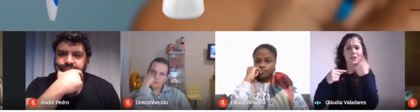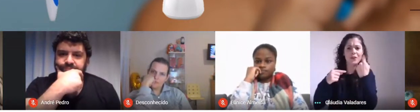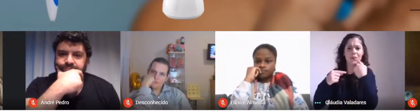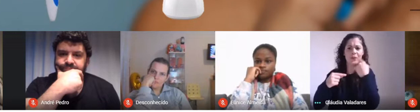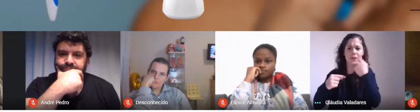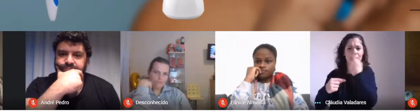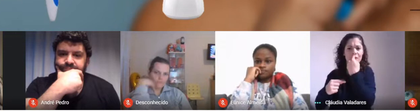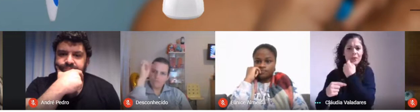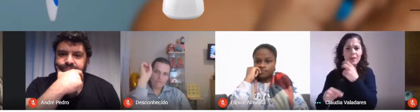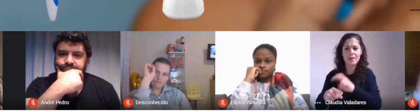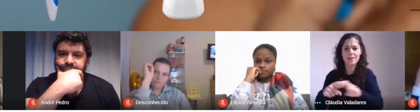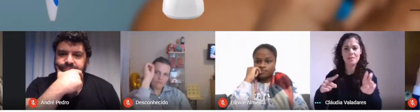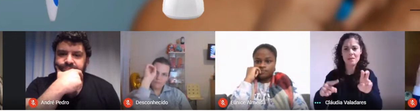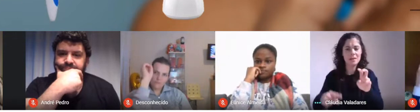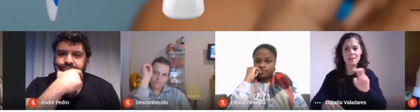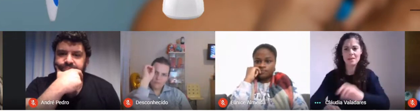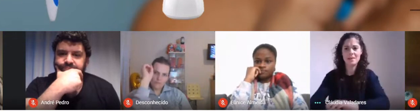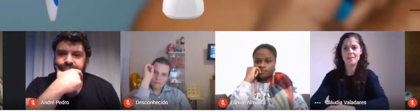alguém.